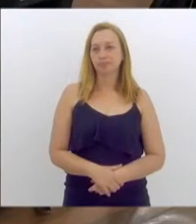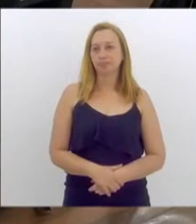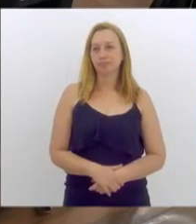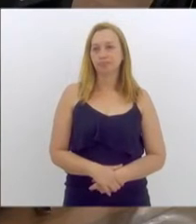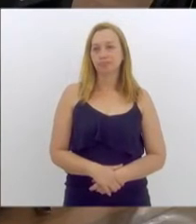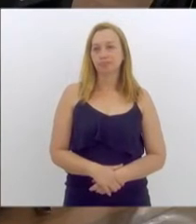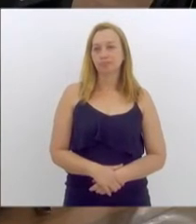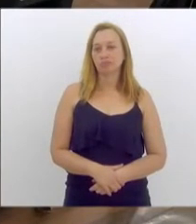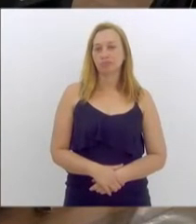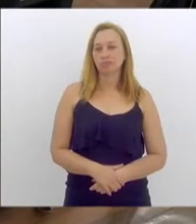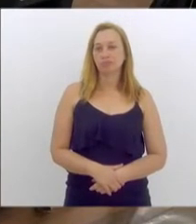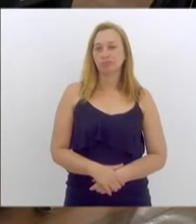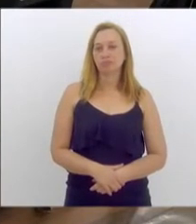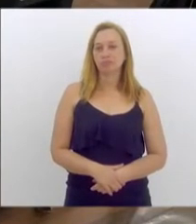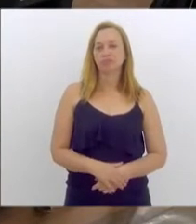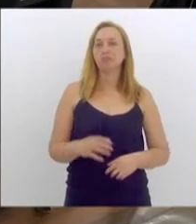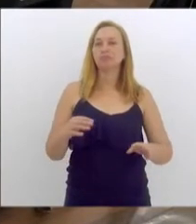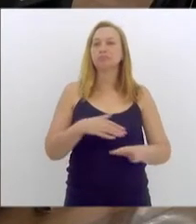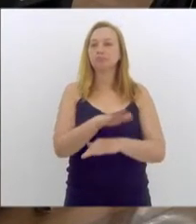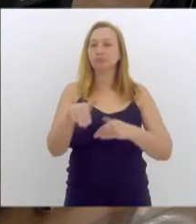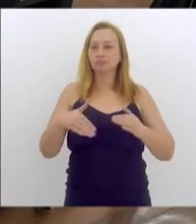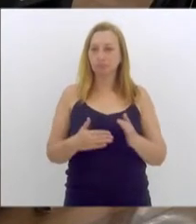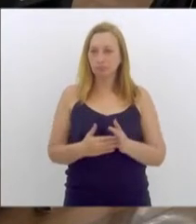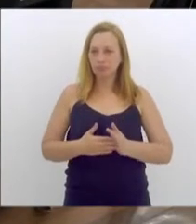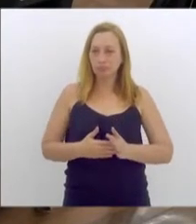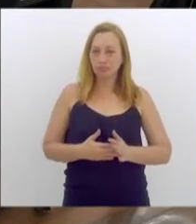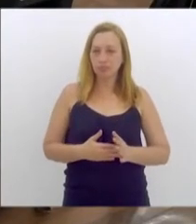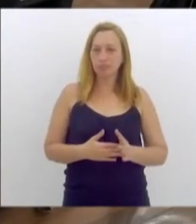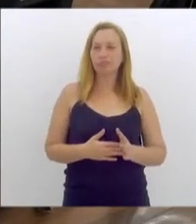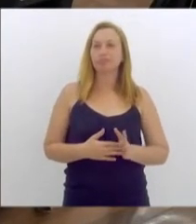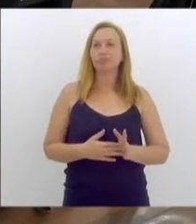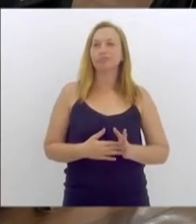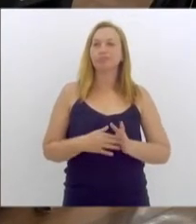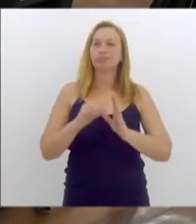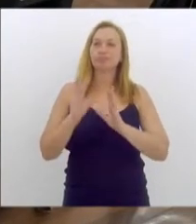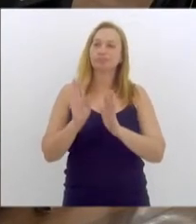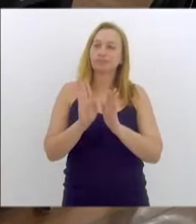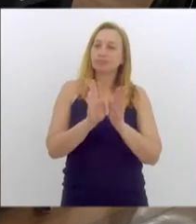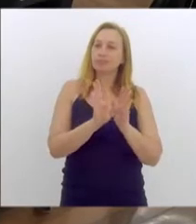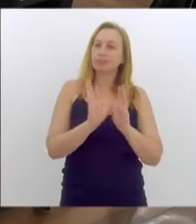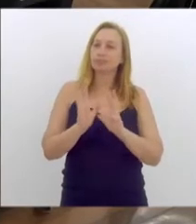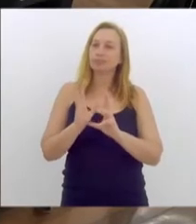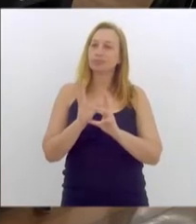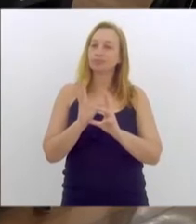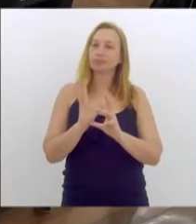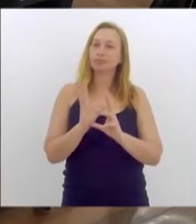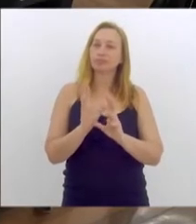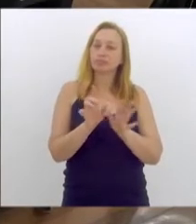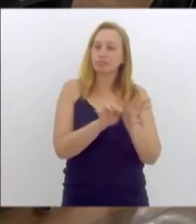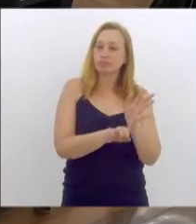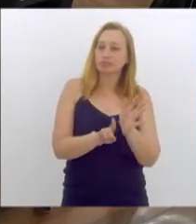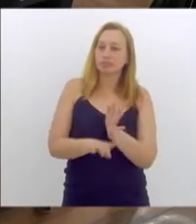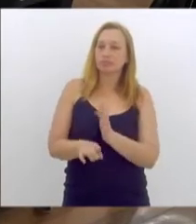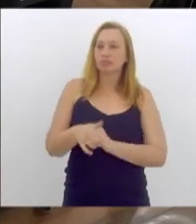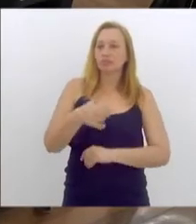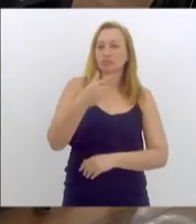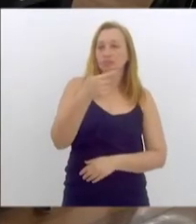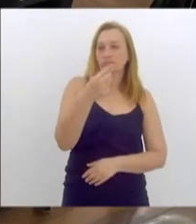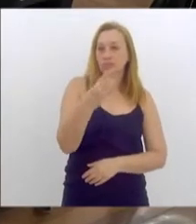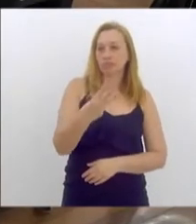na receita líquida a gente no total né acaba aqui a redução em valores nominais é de